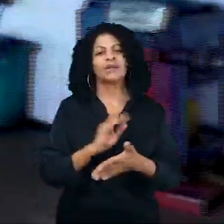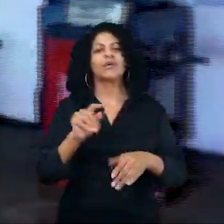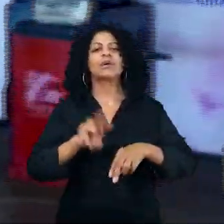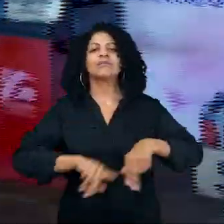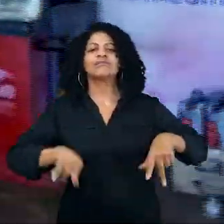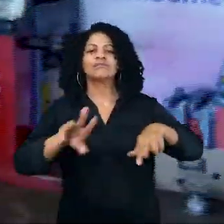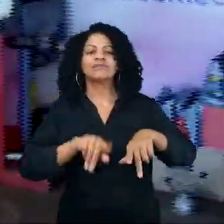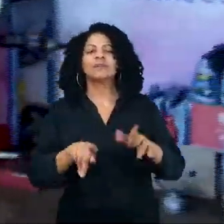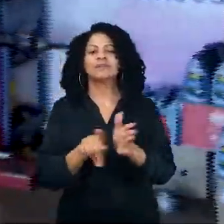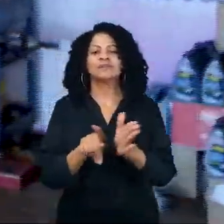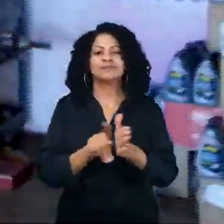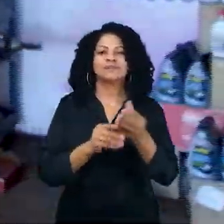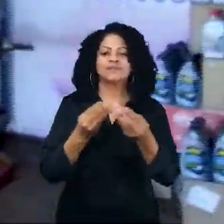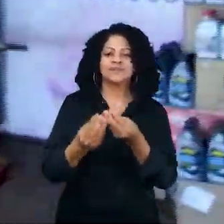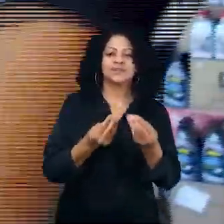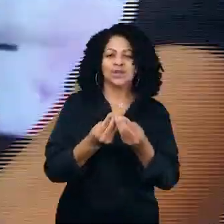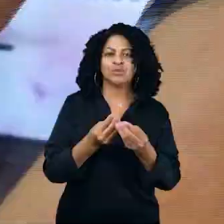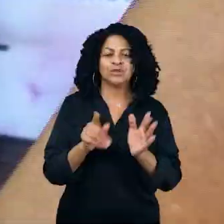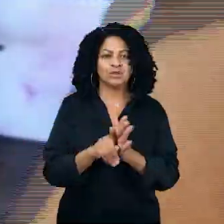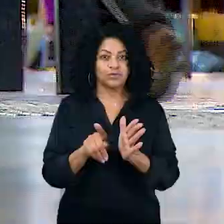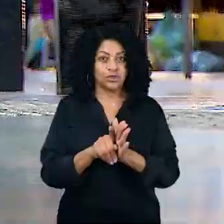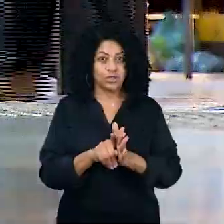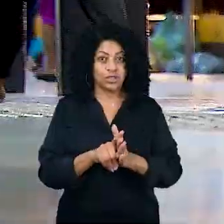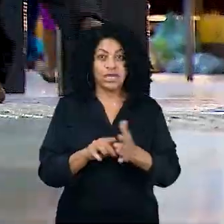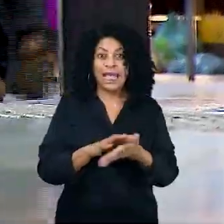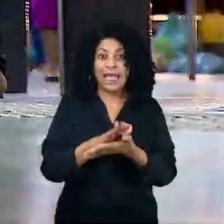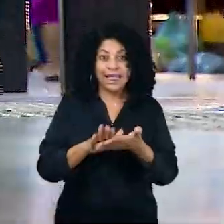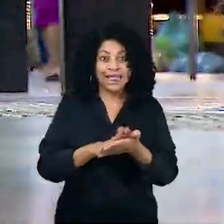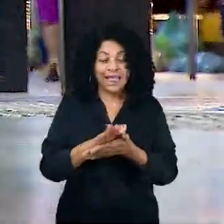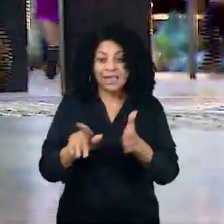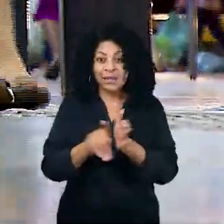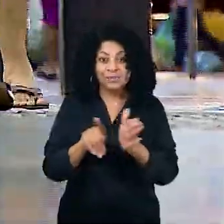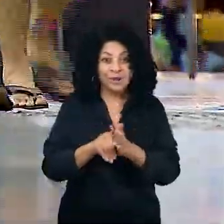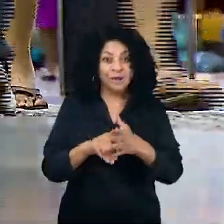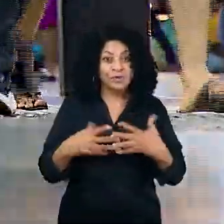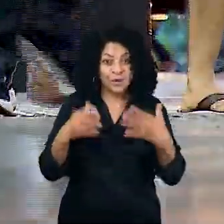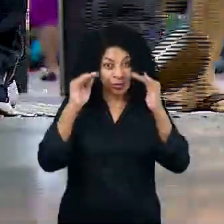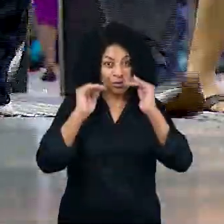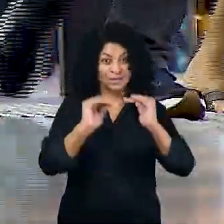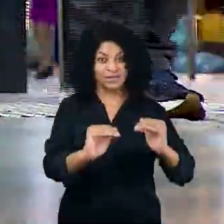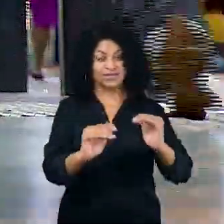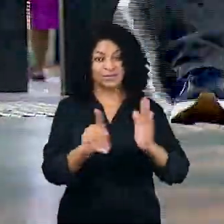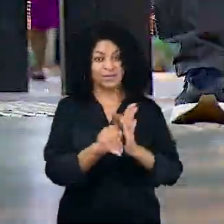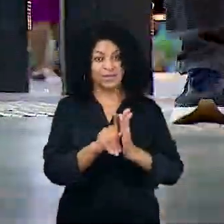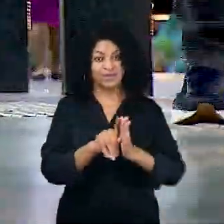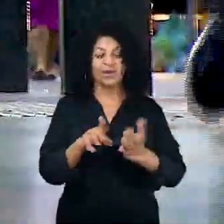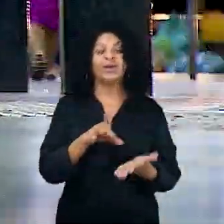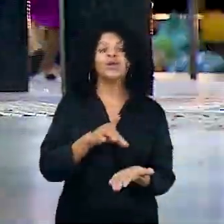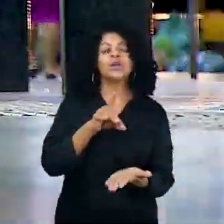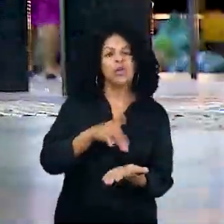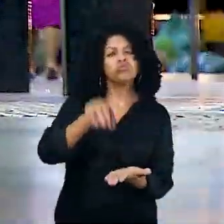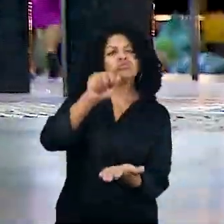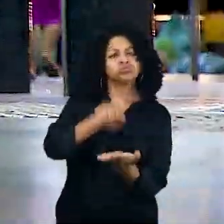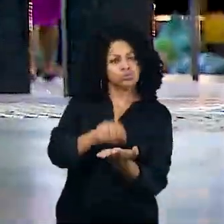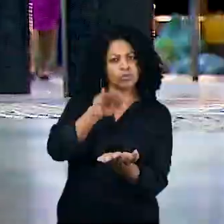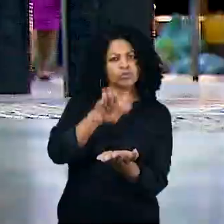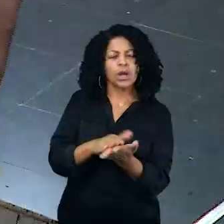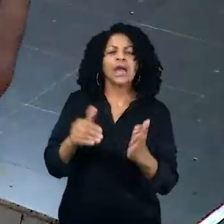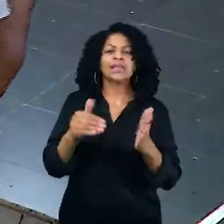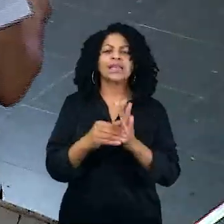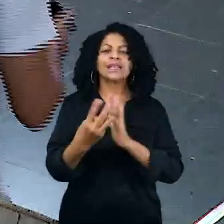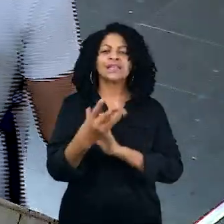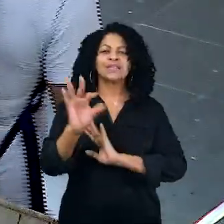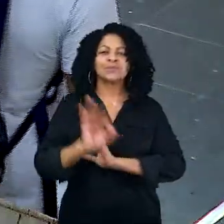promover diversidade. No caso de descumprimento das determinações legais, está prevista a possibilidade de aplicação de multa de